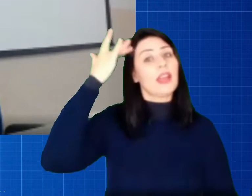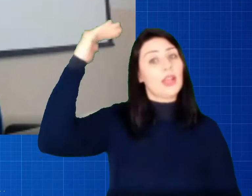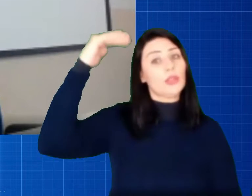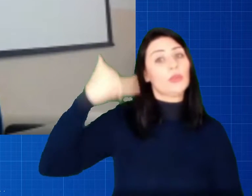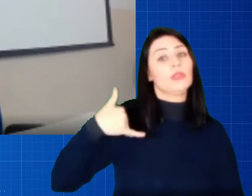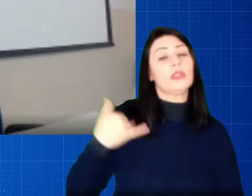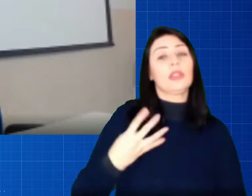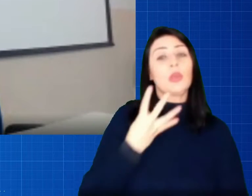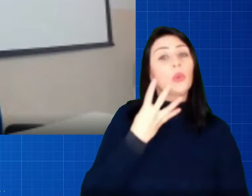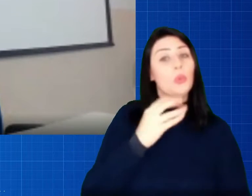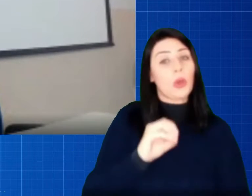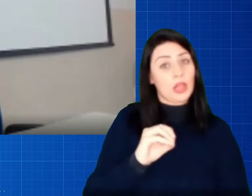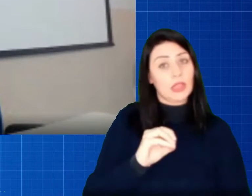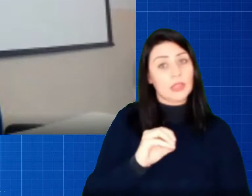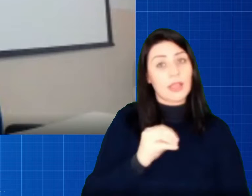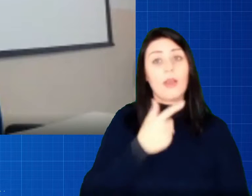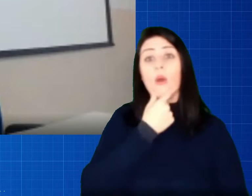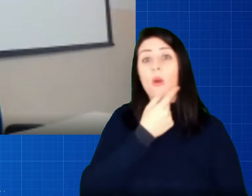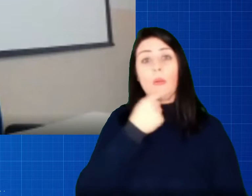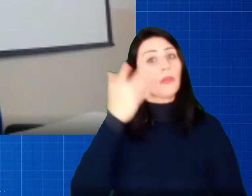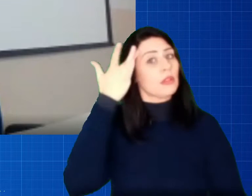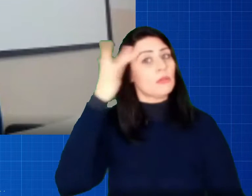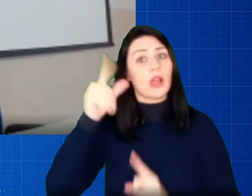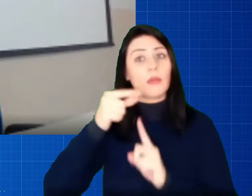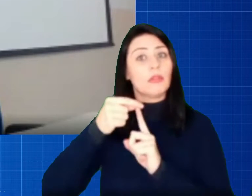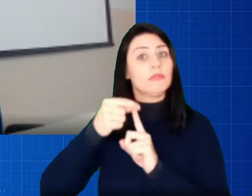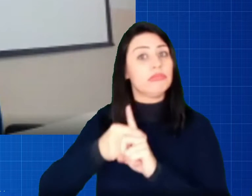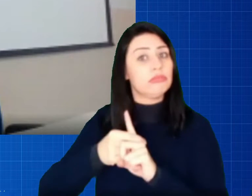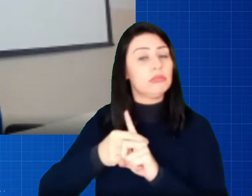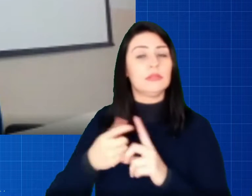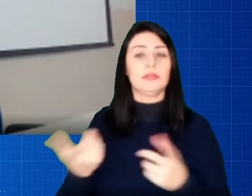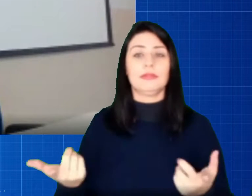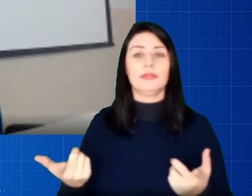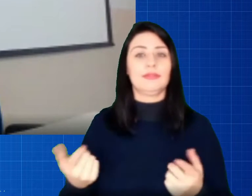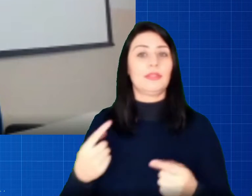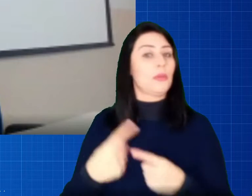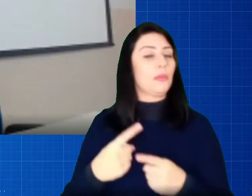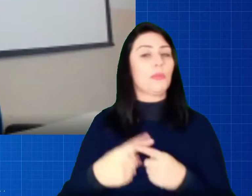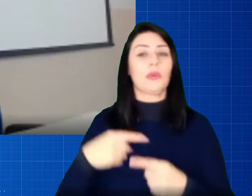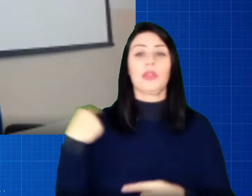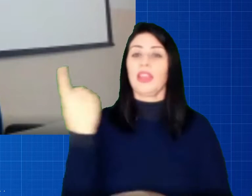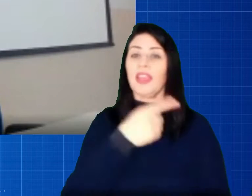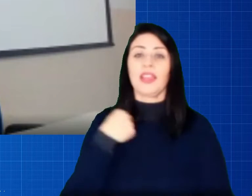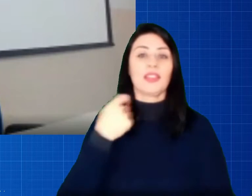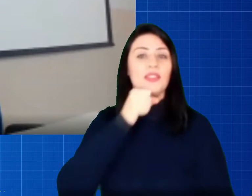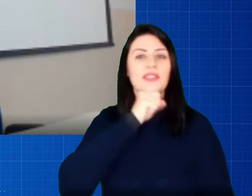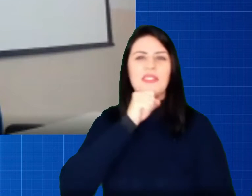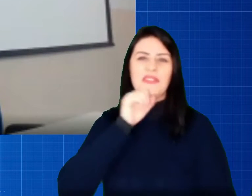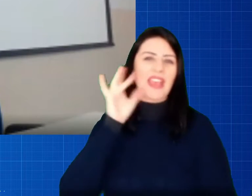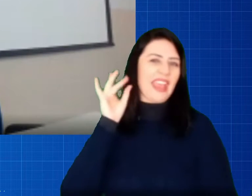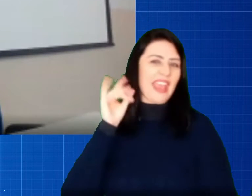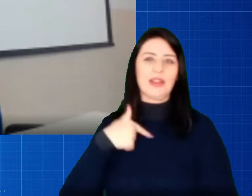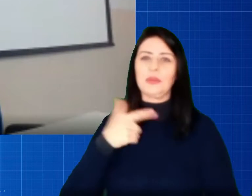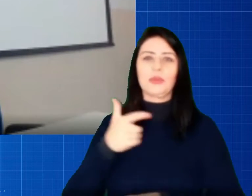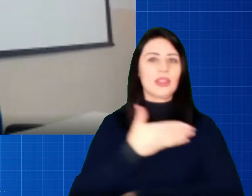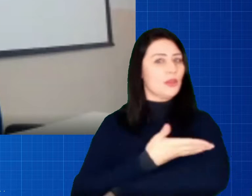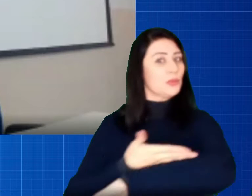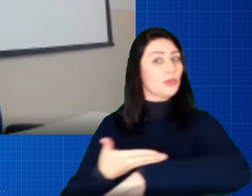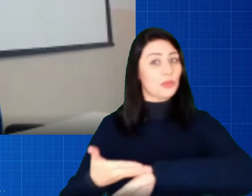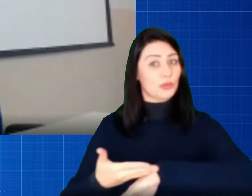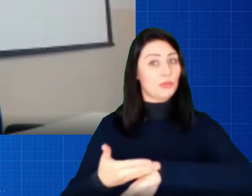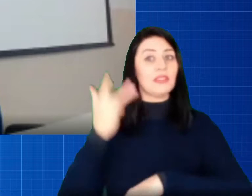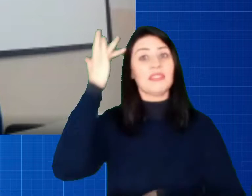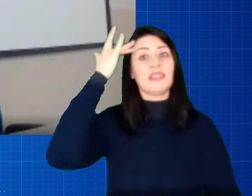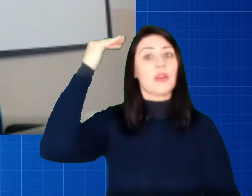preservativo na mão dele e ele não sabe manipular, porque nós não fomos criados a usar o preservativo. Então, o adulto tem